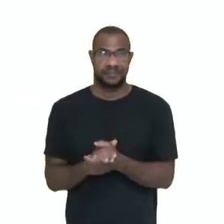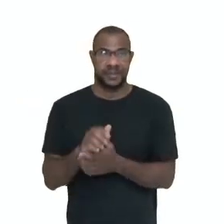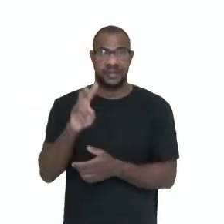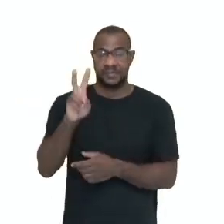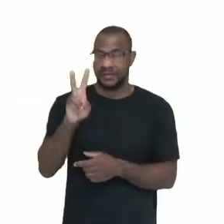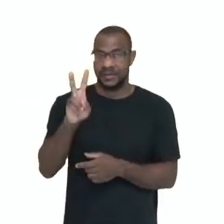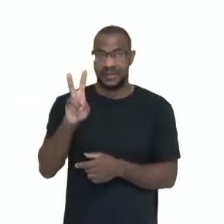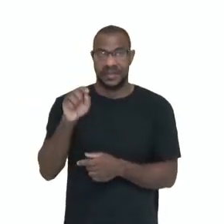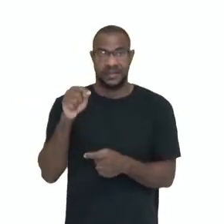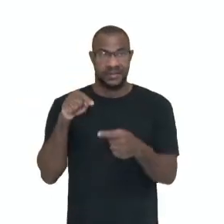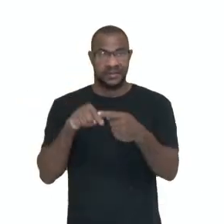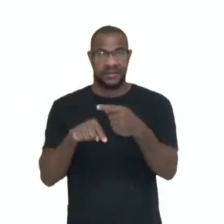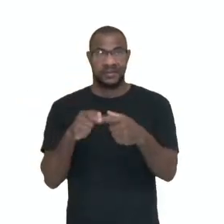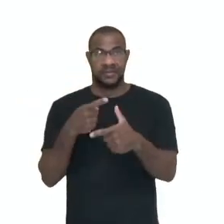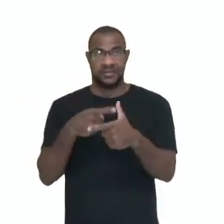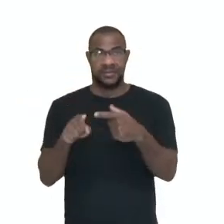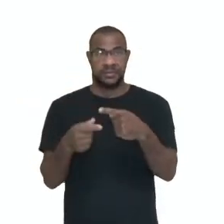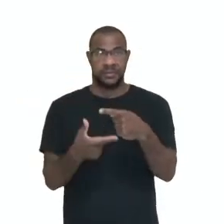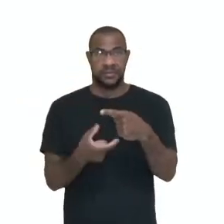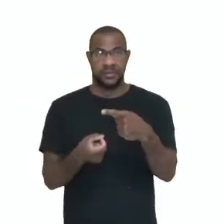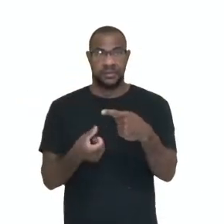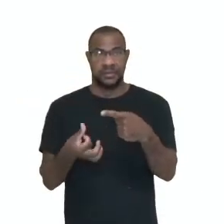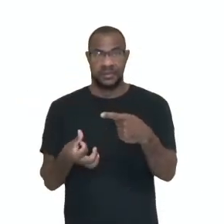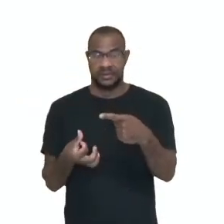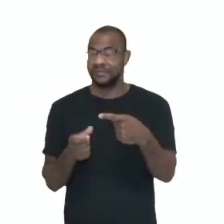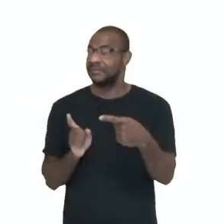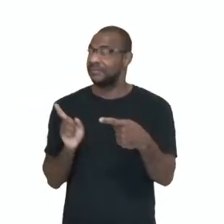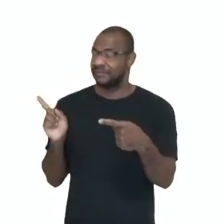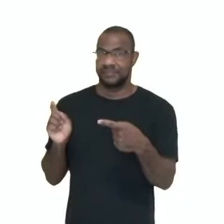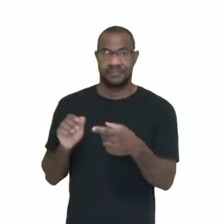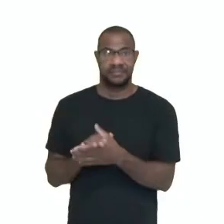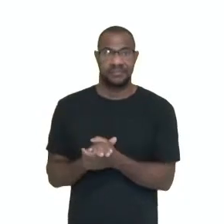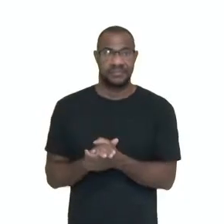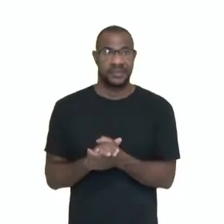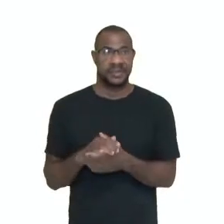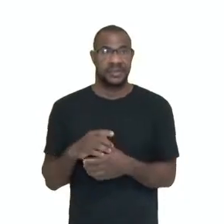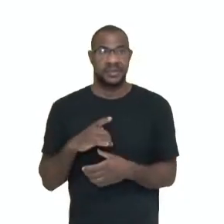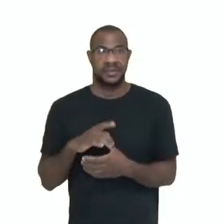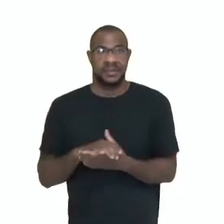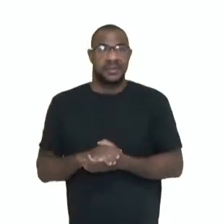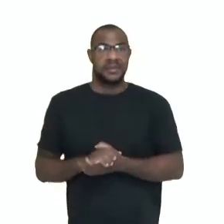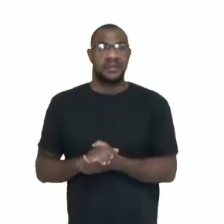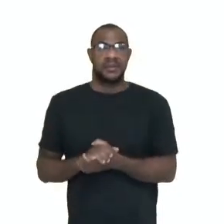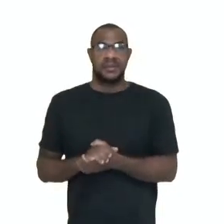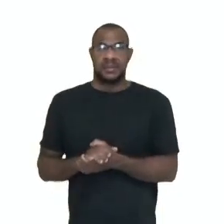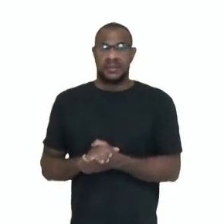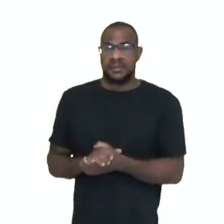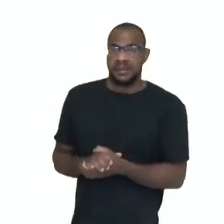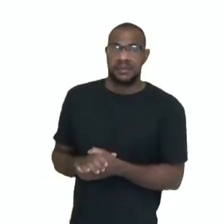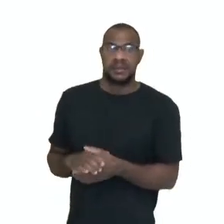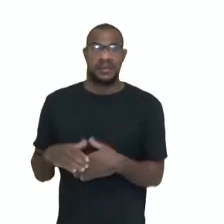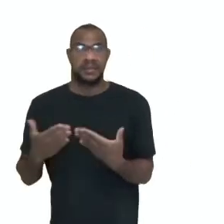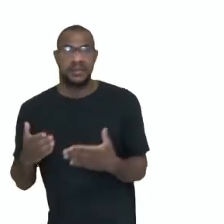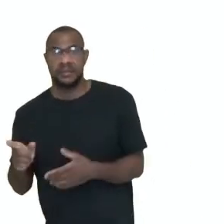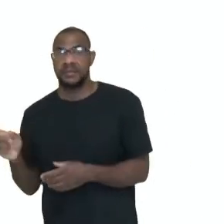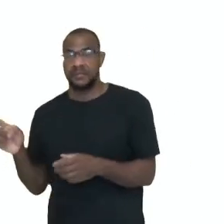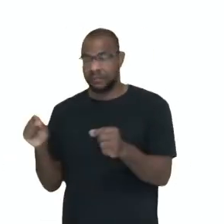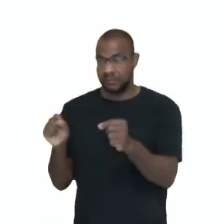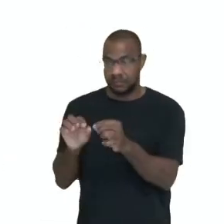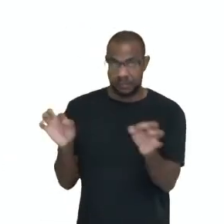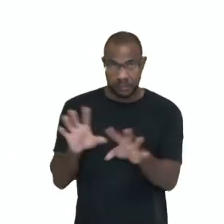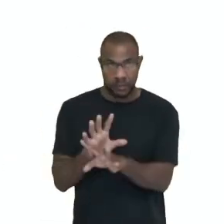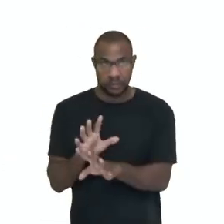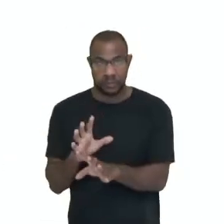comprimento. Vale destacar que o comprimento estava em centímetro. 60 centímetros é igual a 0,6 metros. Então, fez o cálculo aqui,